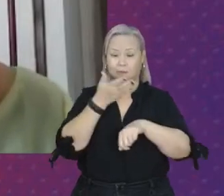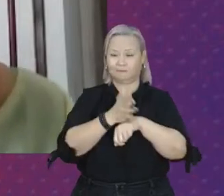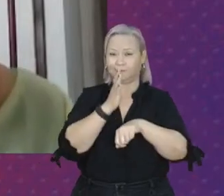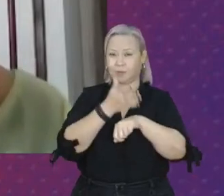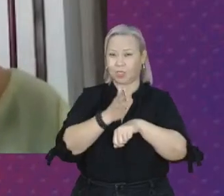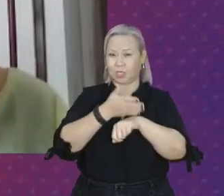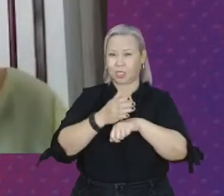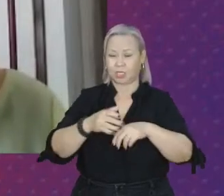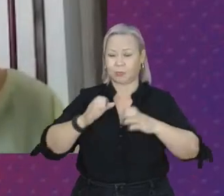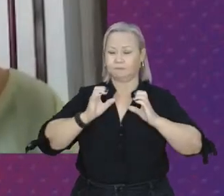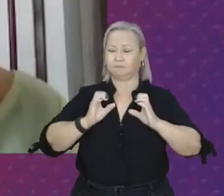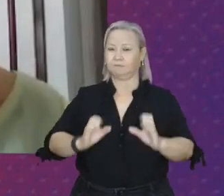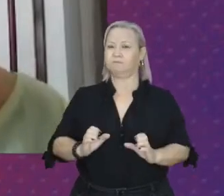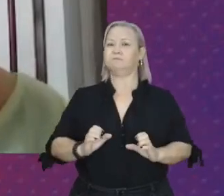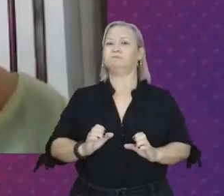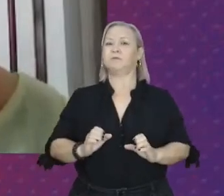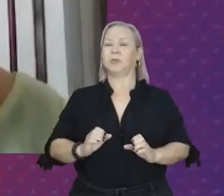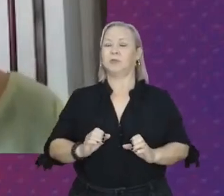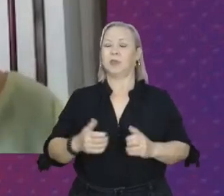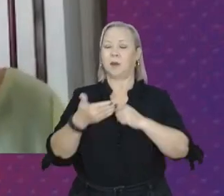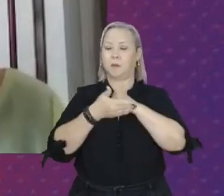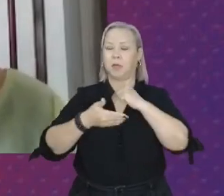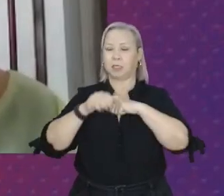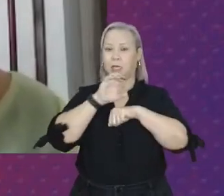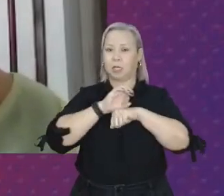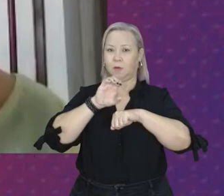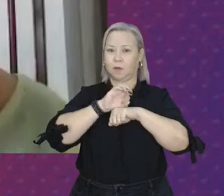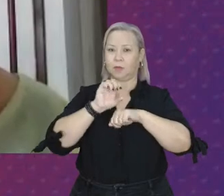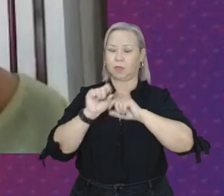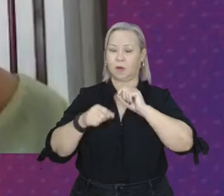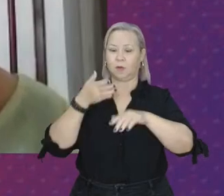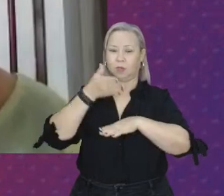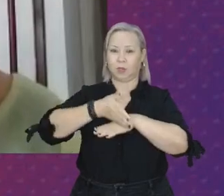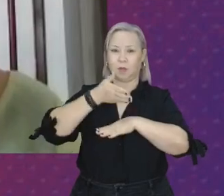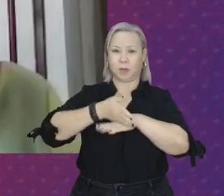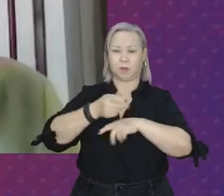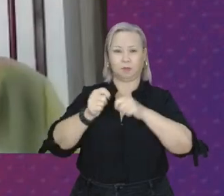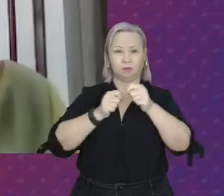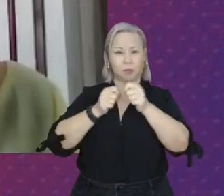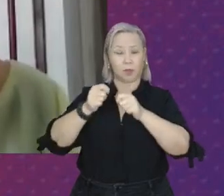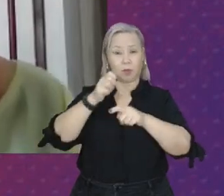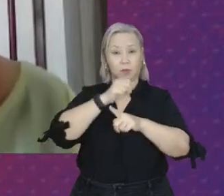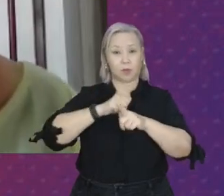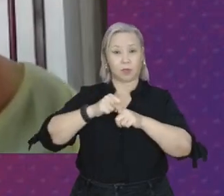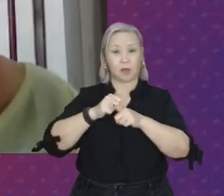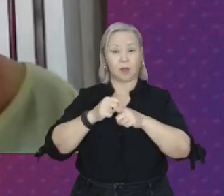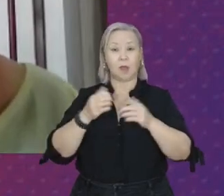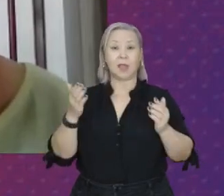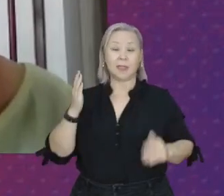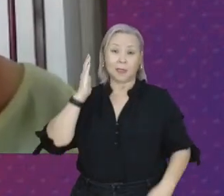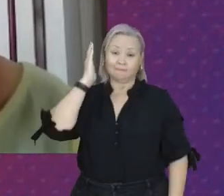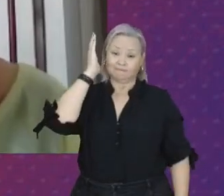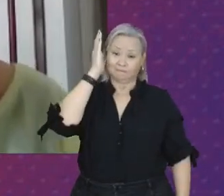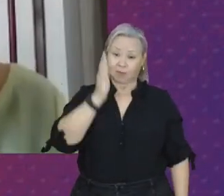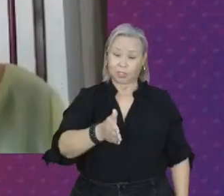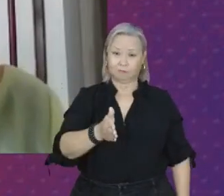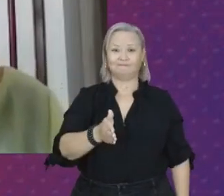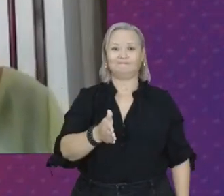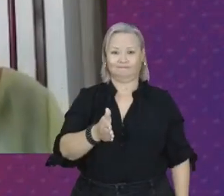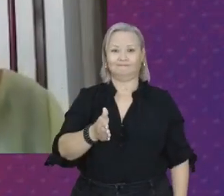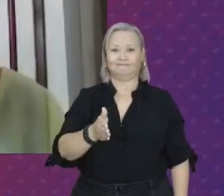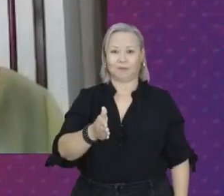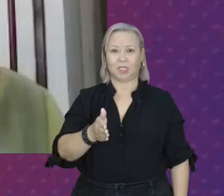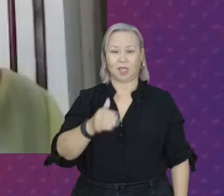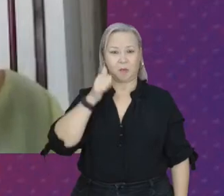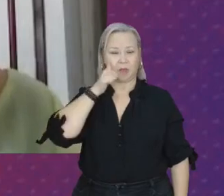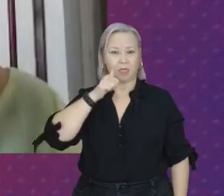da cidadania baseada na Constituição, de participação e controle social, isso atingiu diretamente as mulheres. Nós vamos